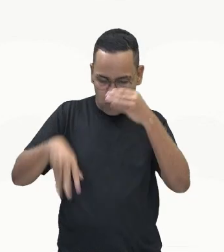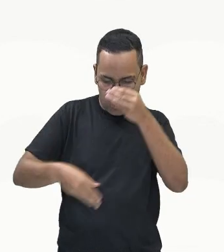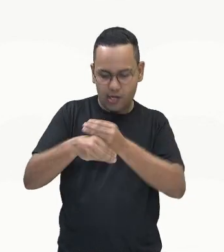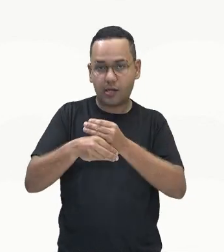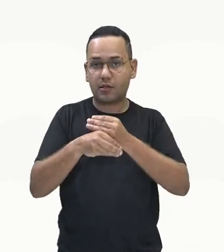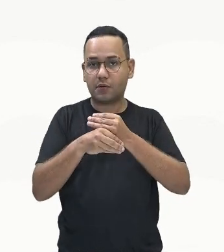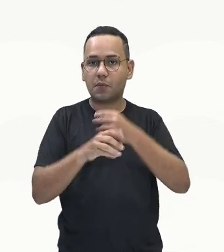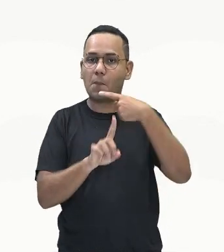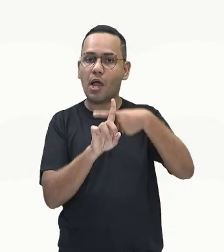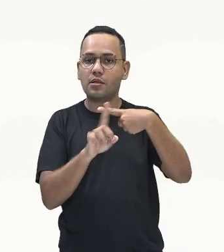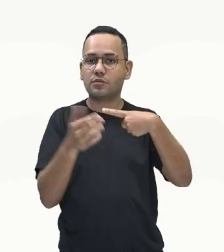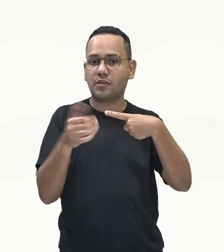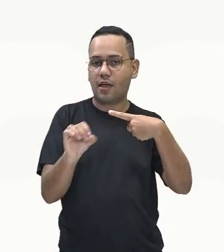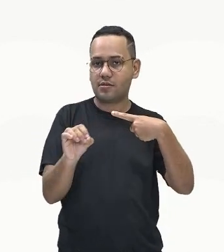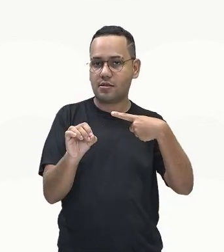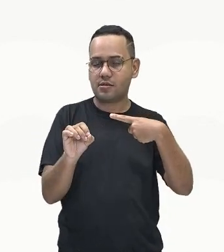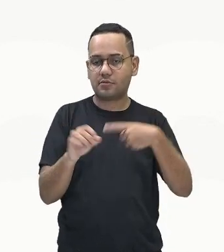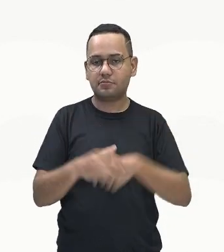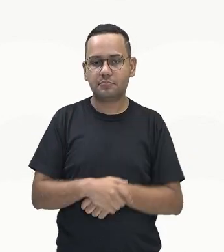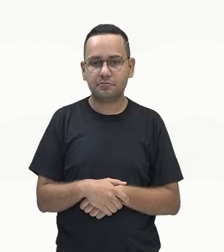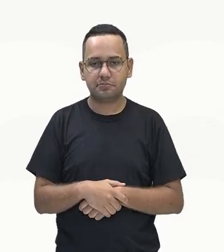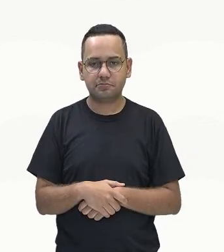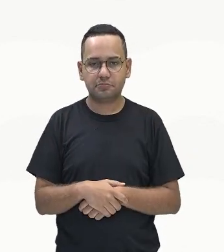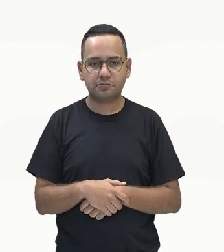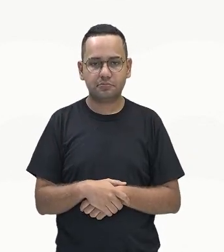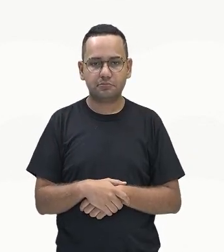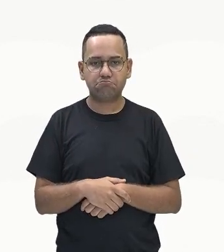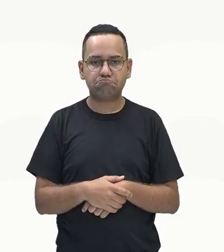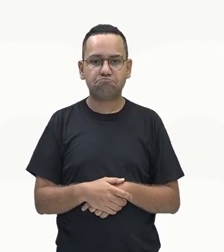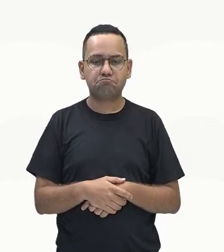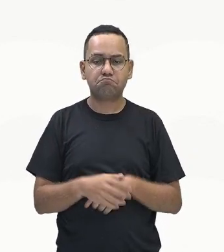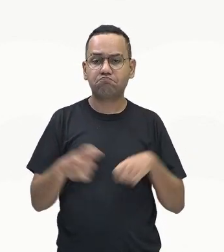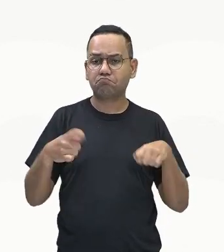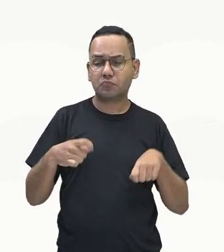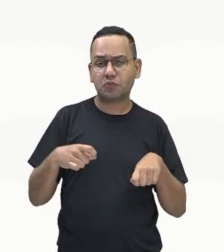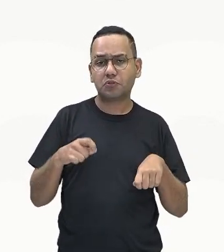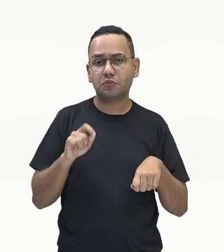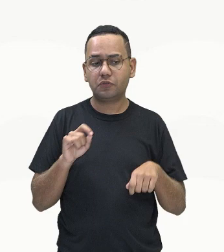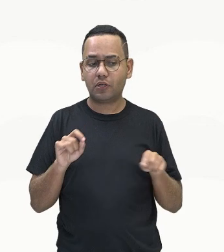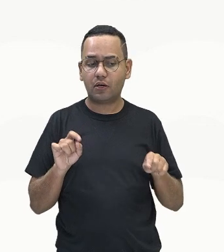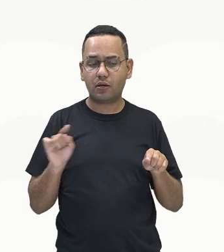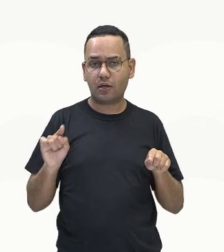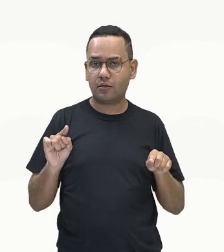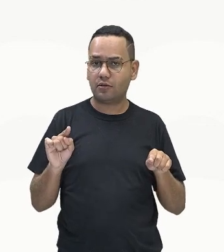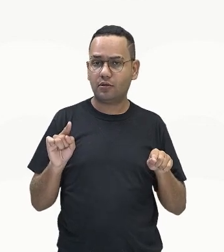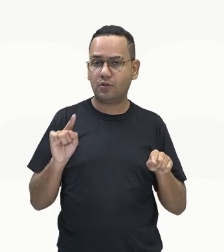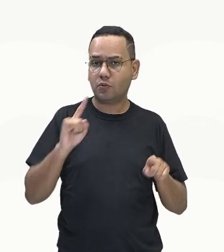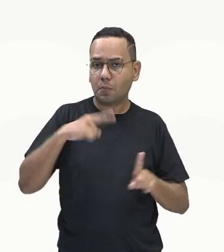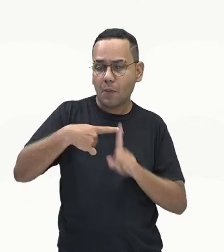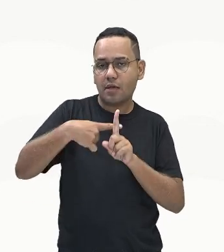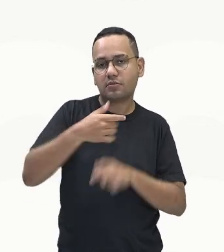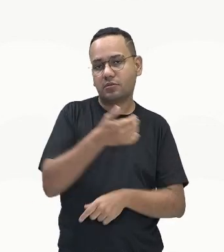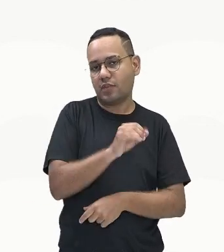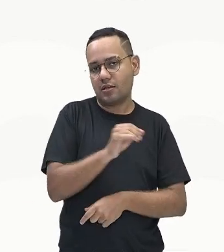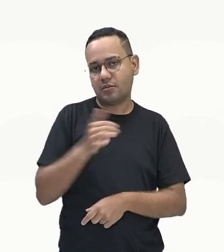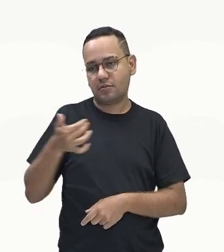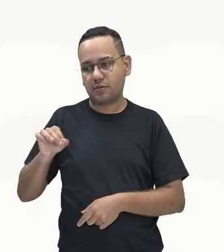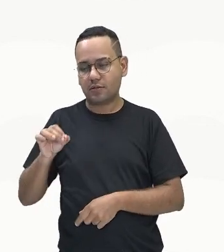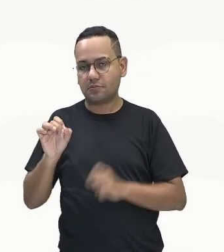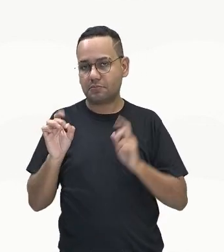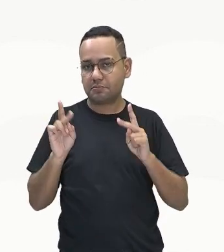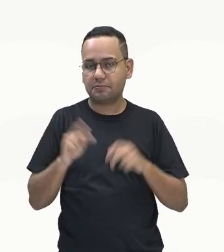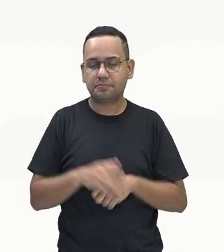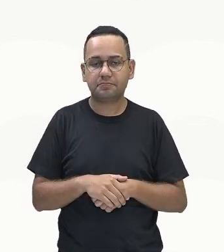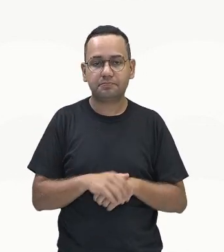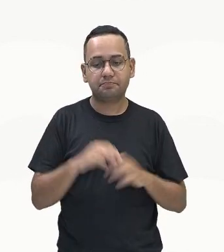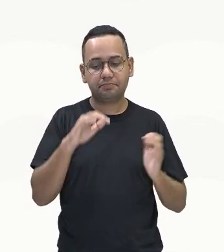primeiro mês é 10, tanto faz sendo nos juros compostos como nos juros simples. Porém, para o nosso segundo mês, ó,